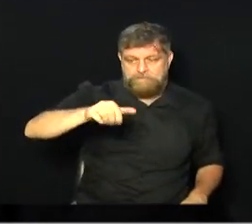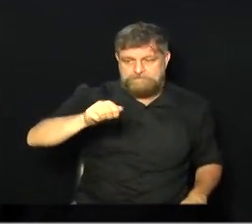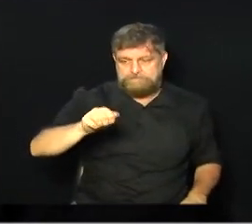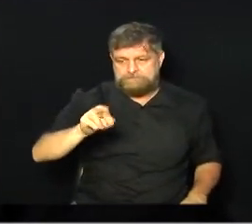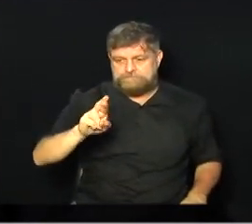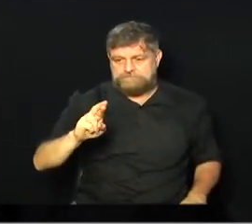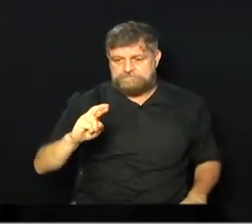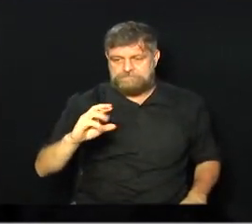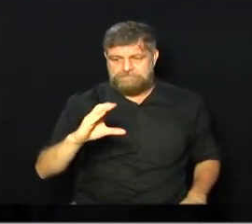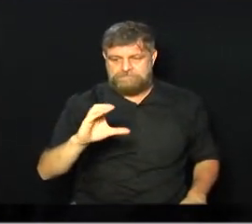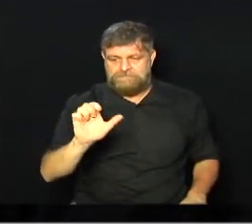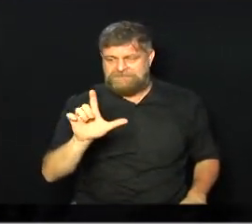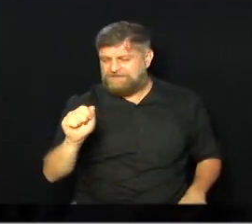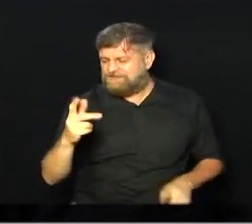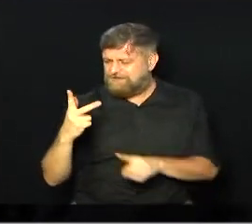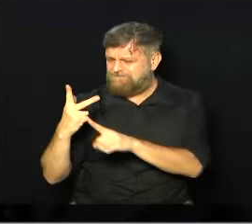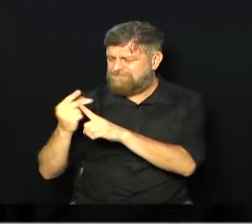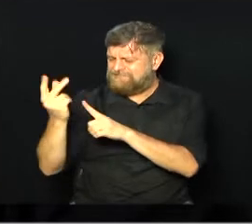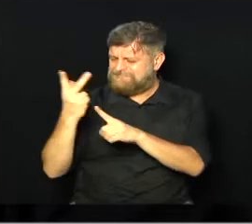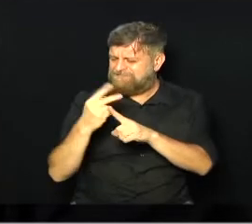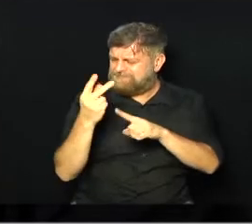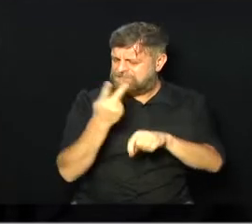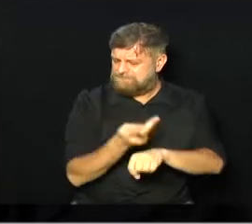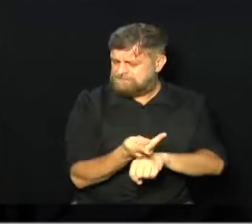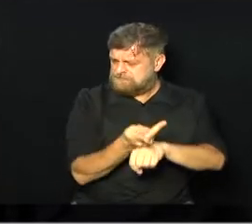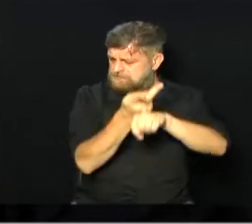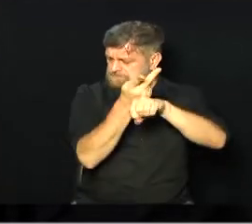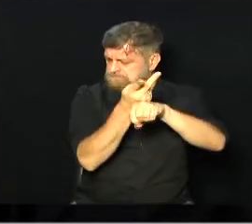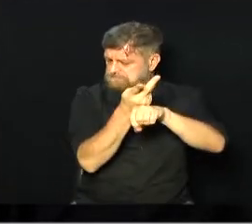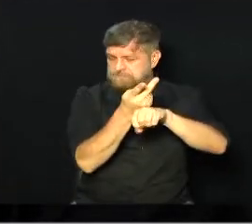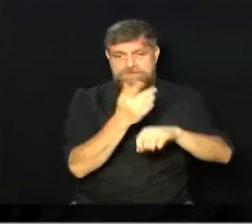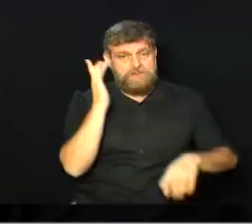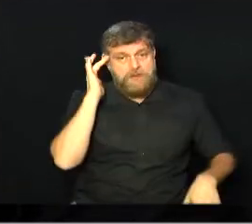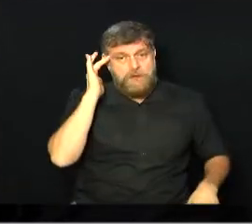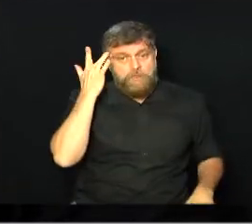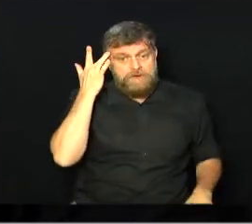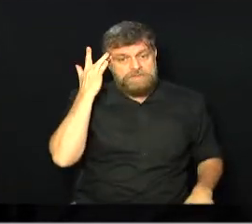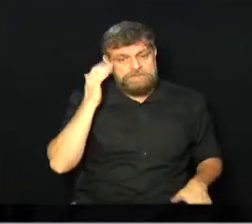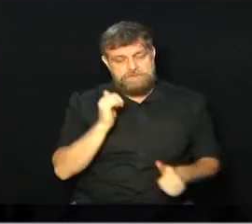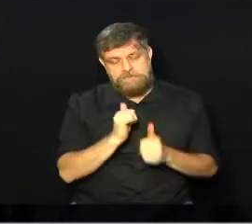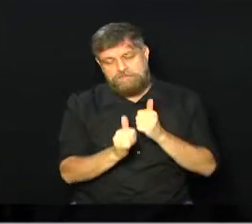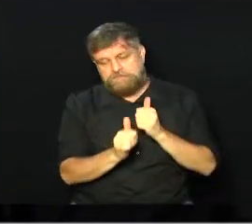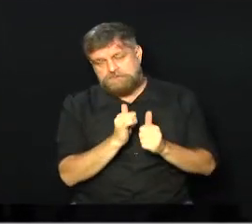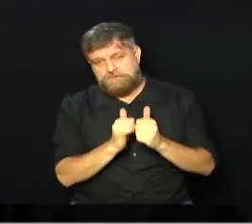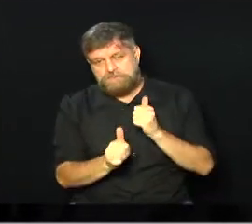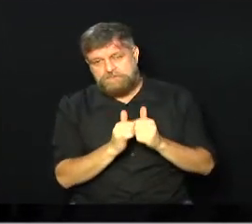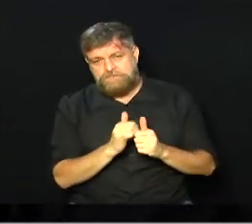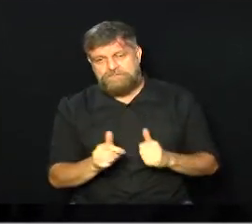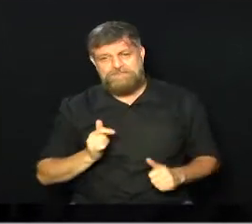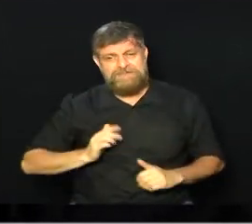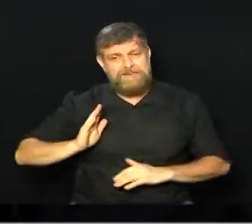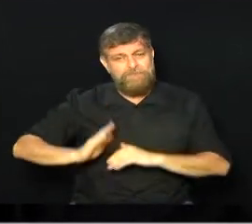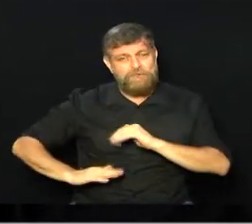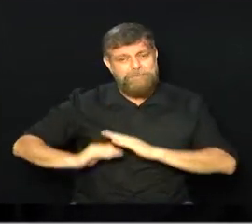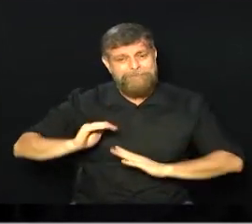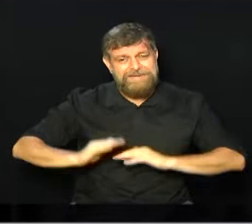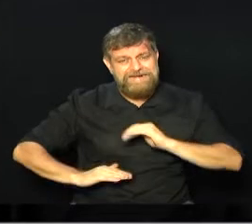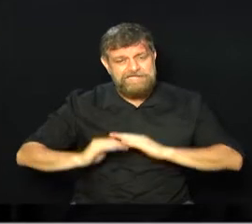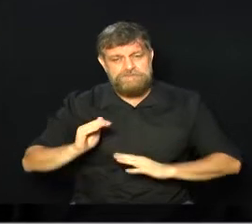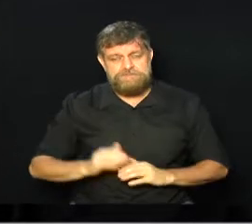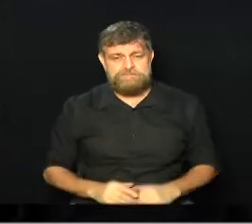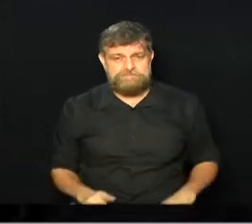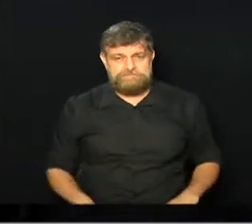onde passamos, conseguimos títulos. Então, eu acho que o futebol o futebol é muito prático. Às